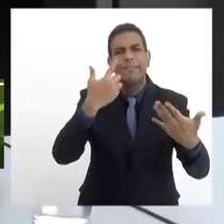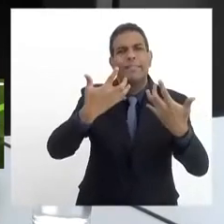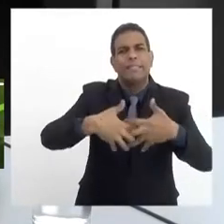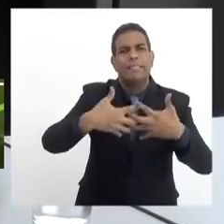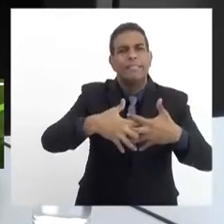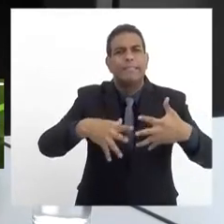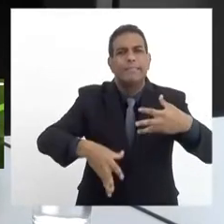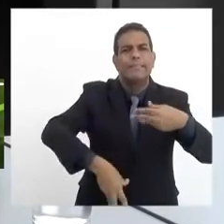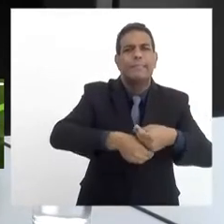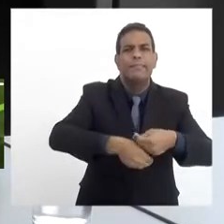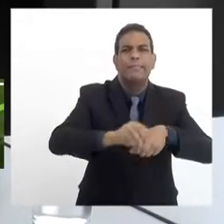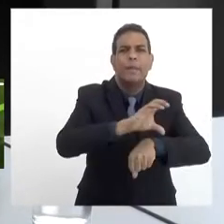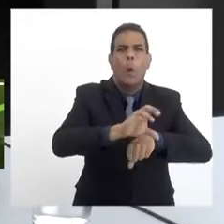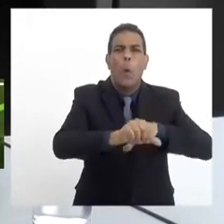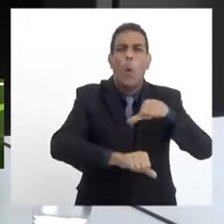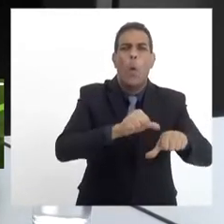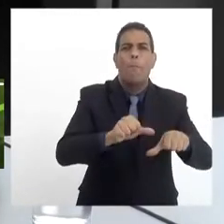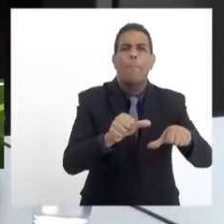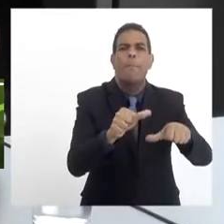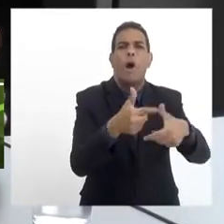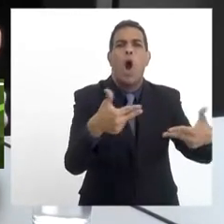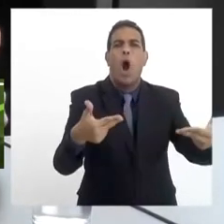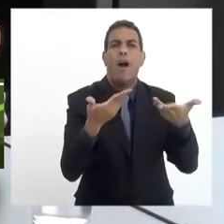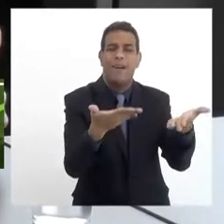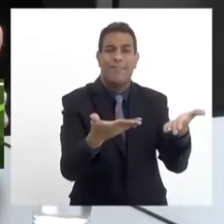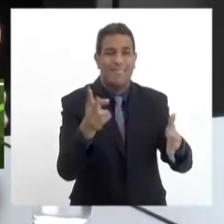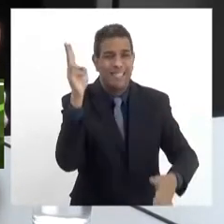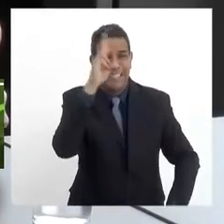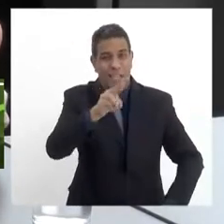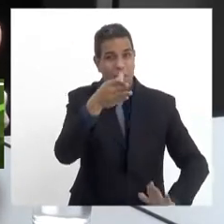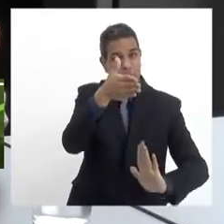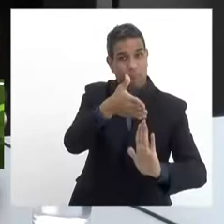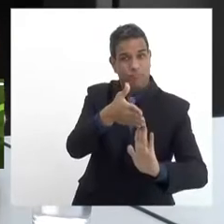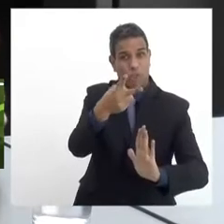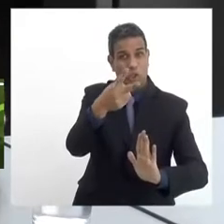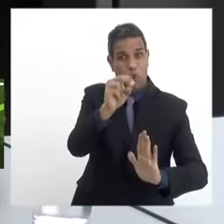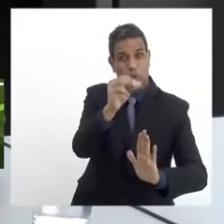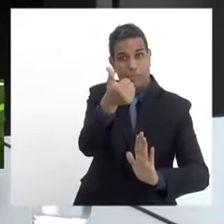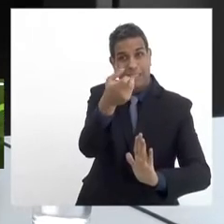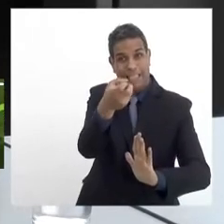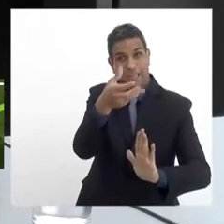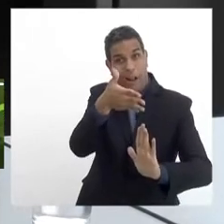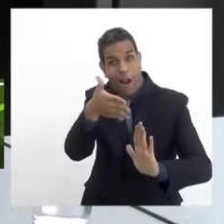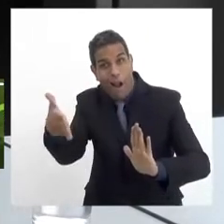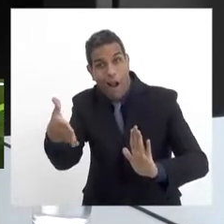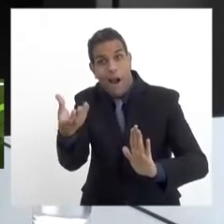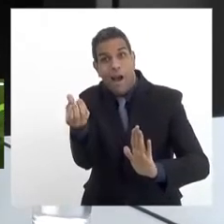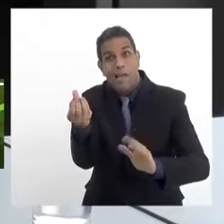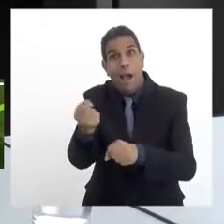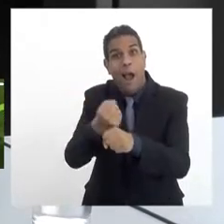instigante mesmo. Então, projeto 2015, o projeto está com 6 anos tramitando